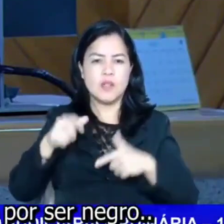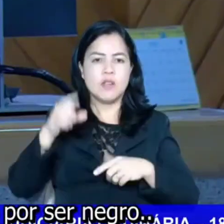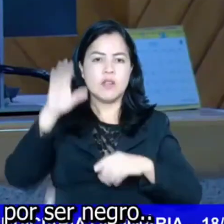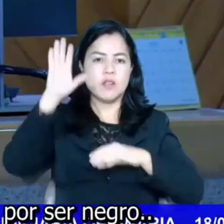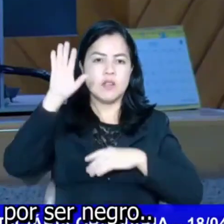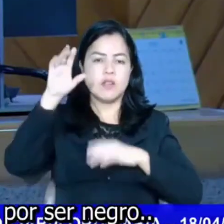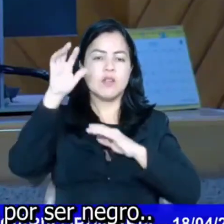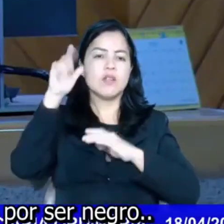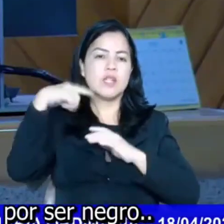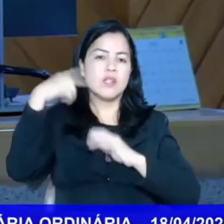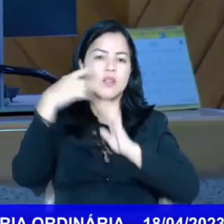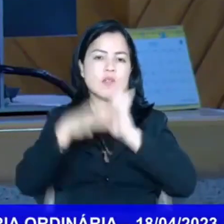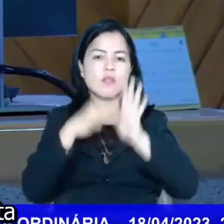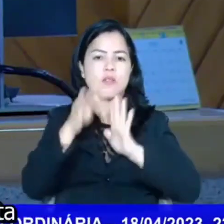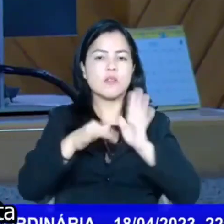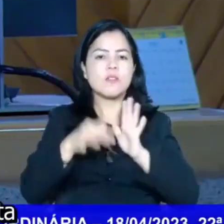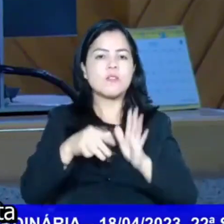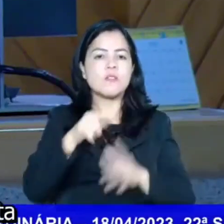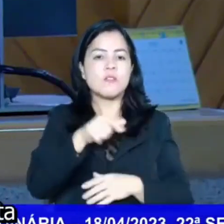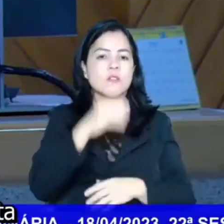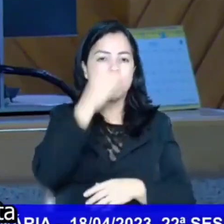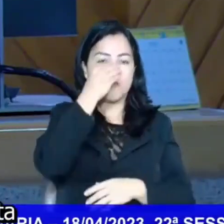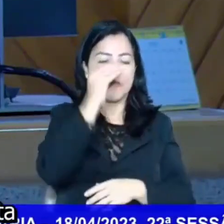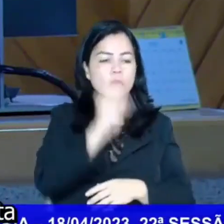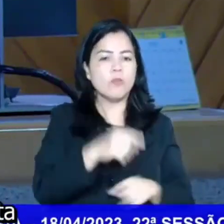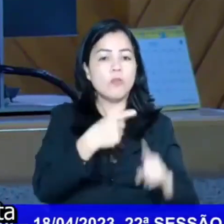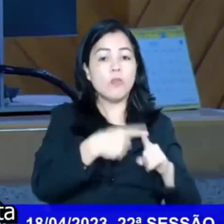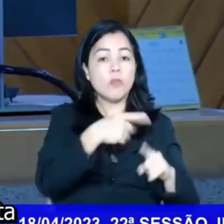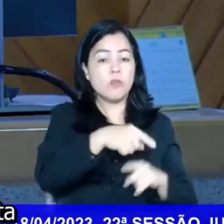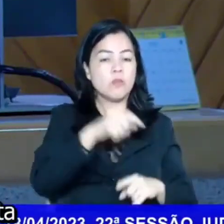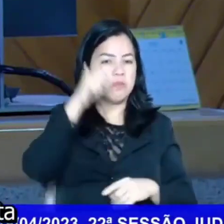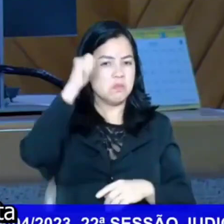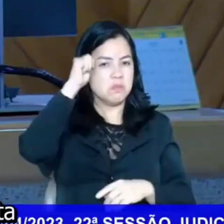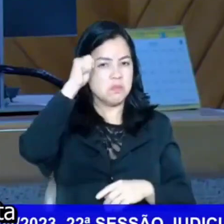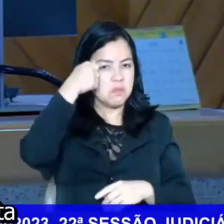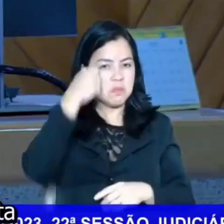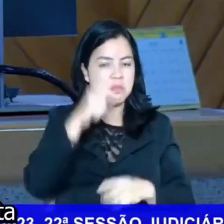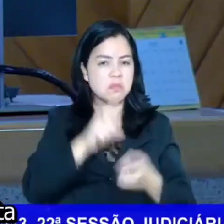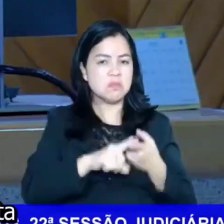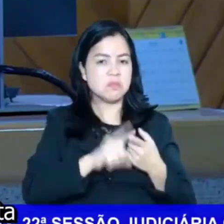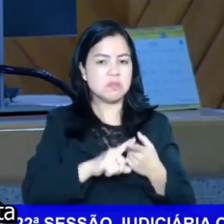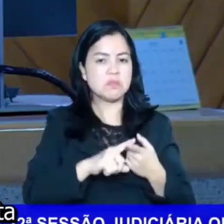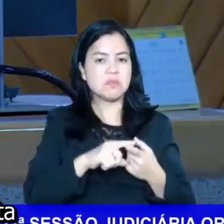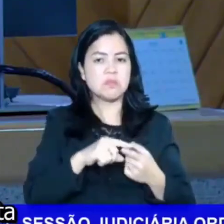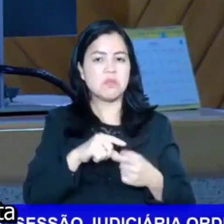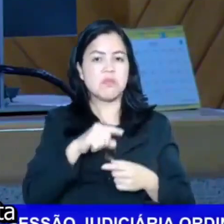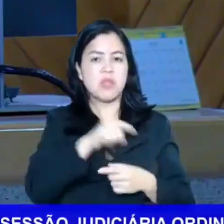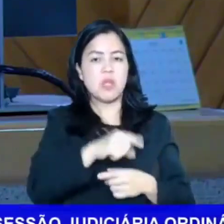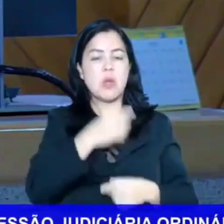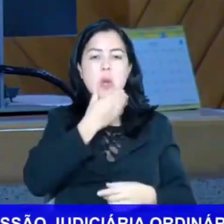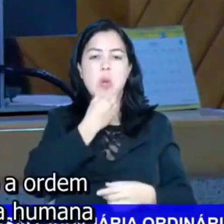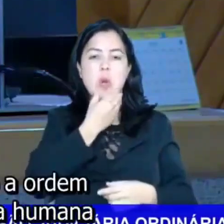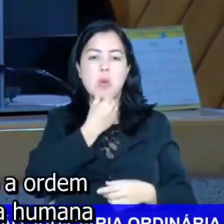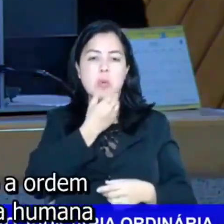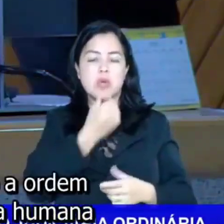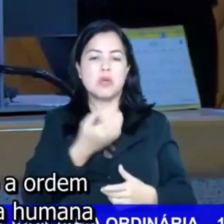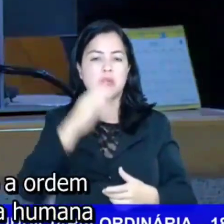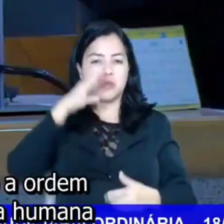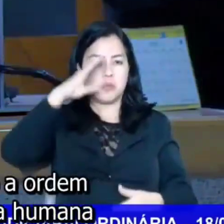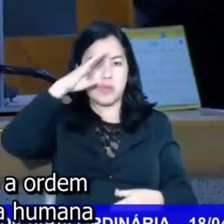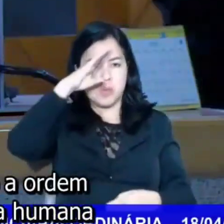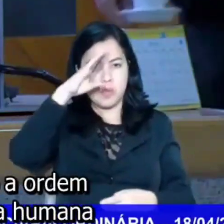discriminado pelo primeiro demandado por ser negro, homem hétero e bolsonarista, e